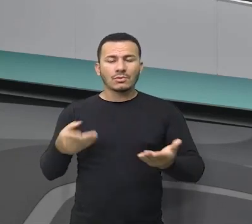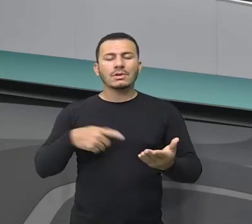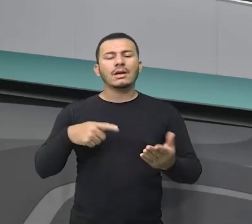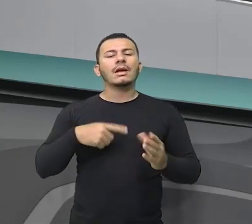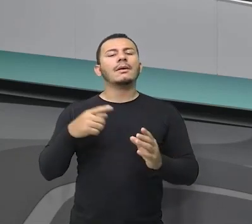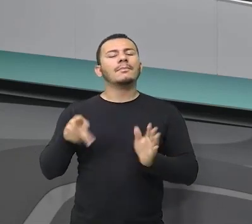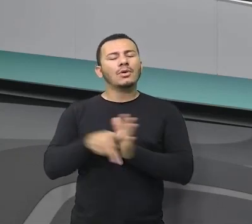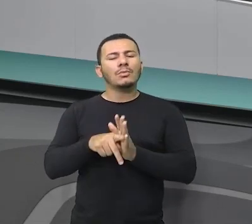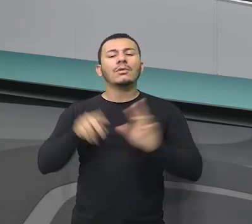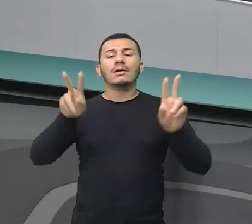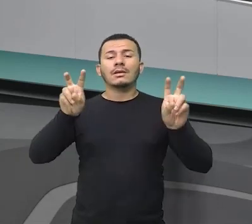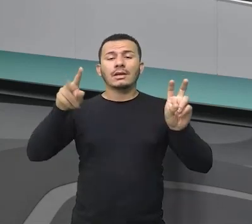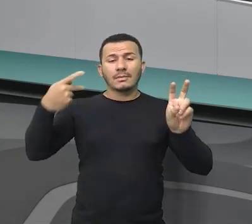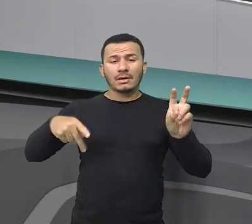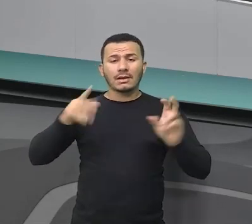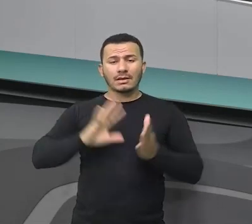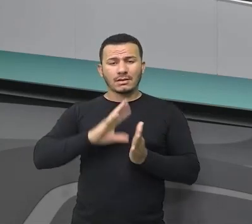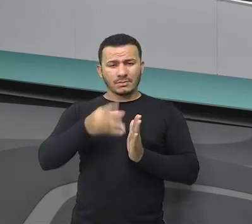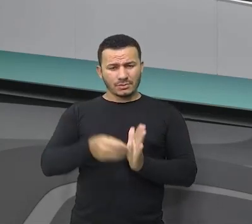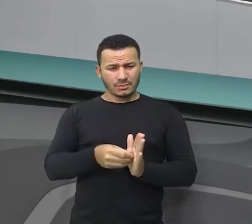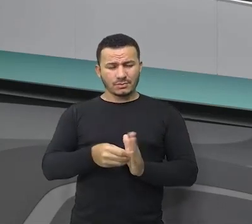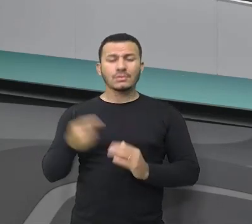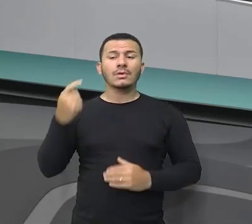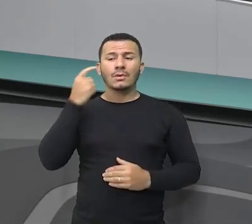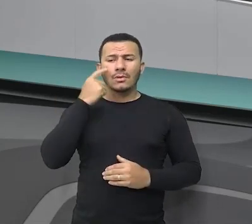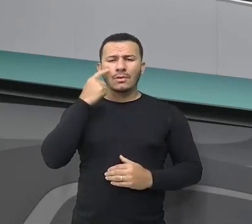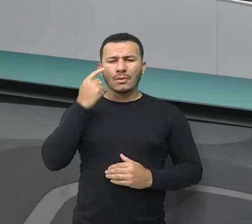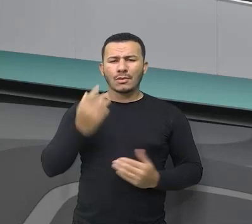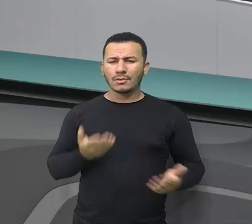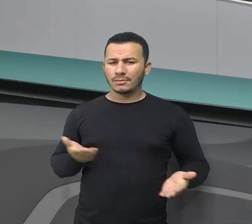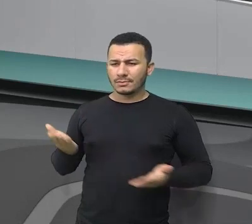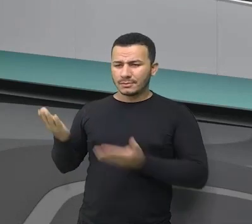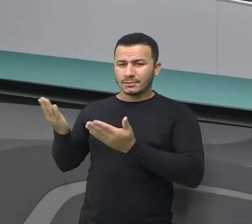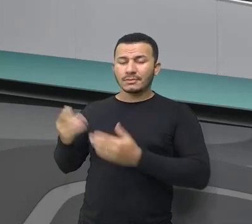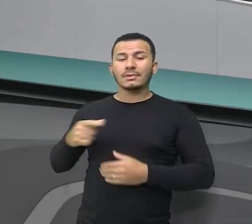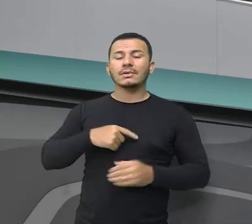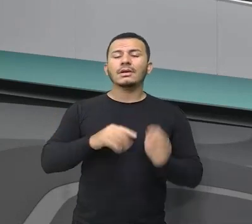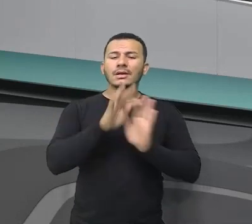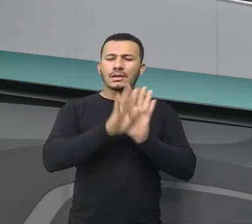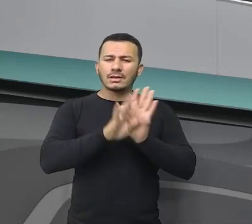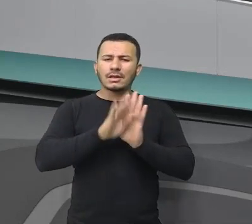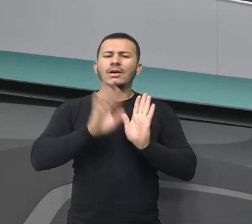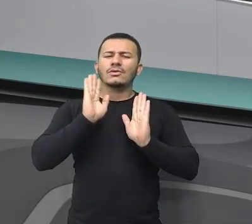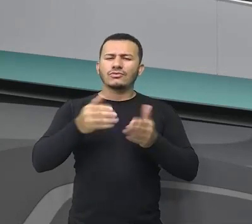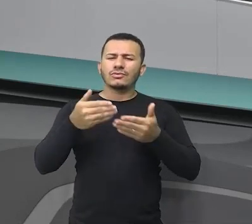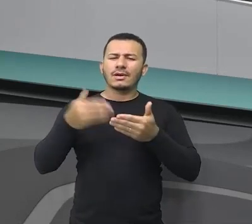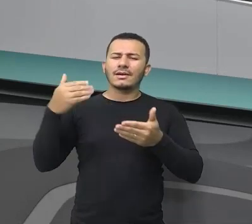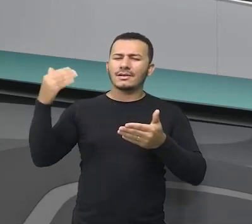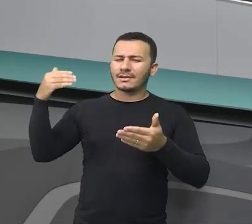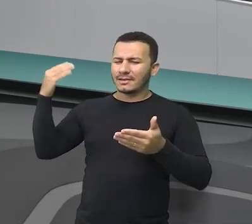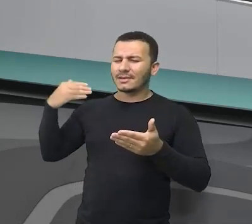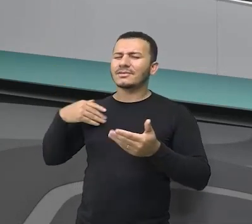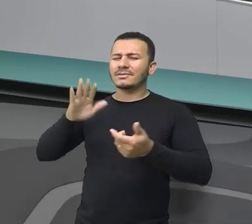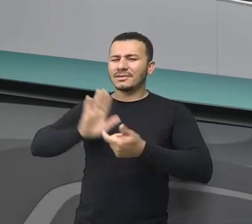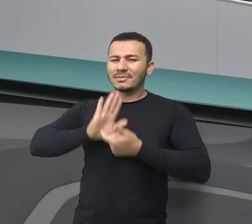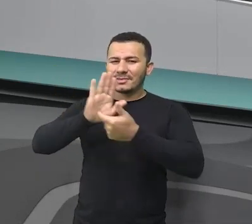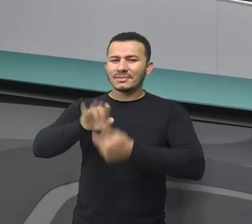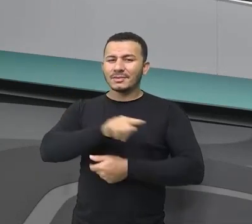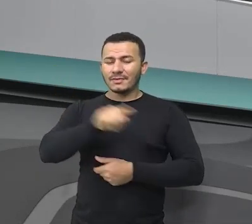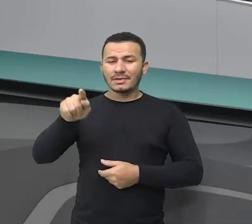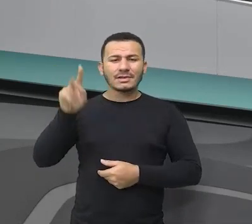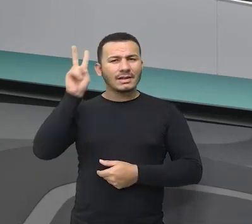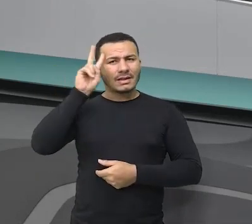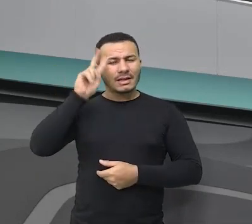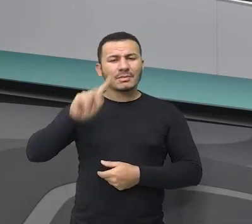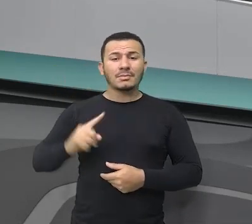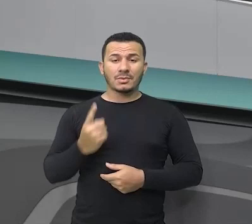temáticas amazônicas. Aqui ao meu lado, a gente tem um texto que nós já vimos em uma outra aula lá na nossa